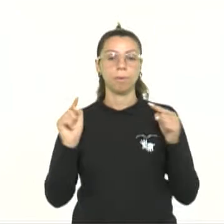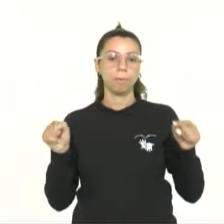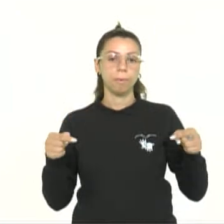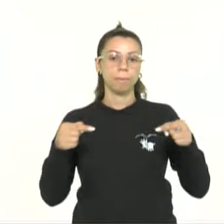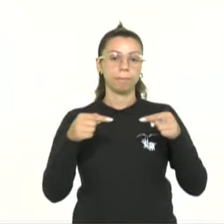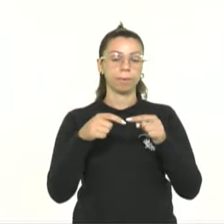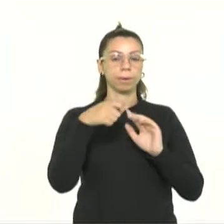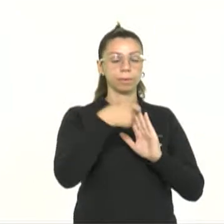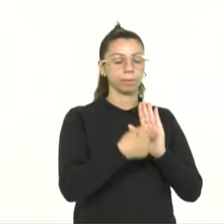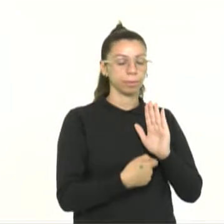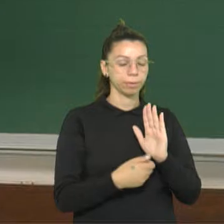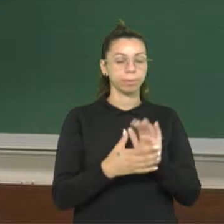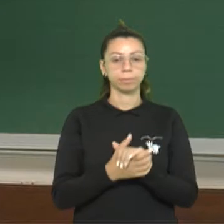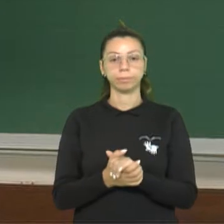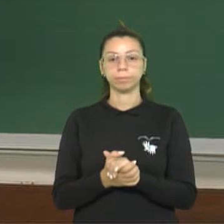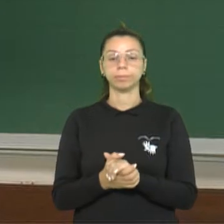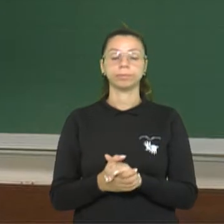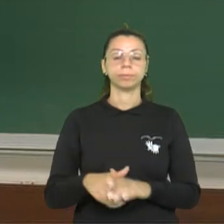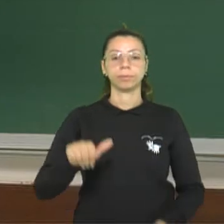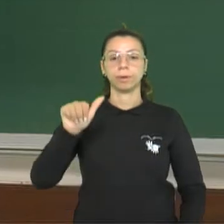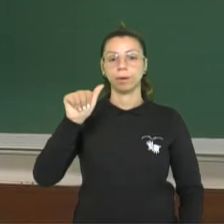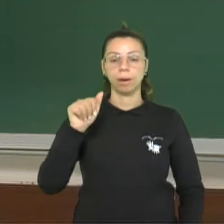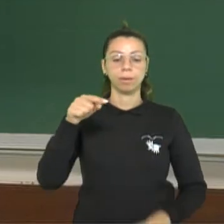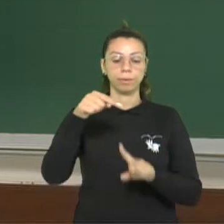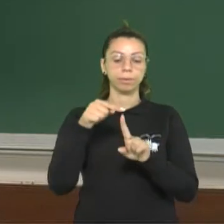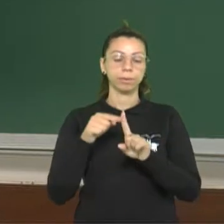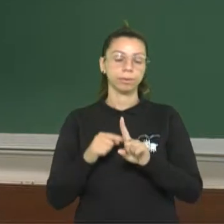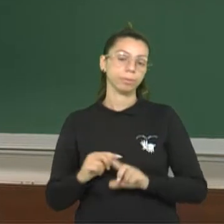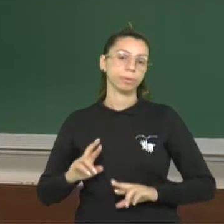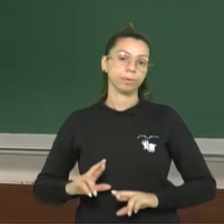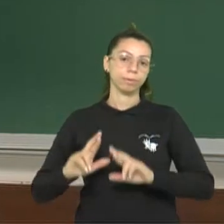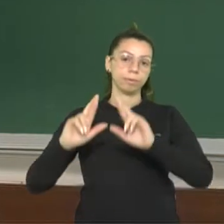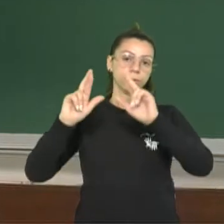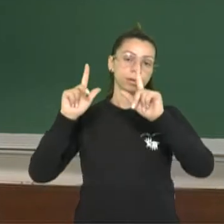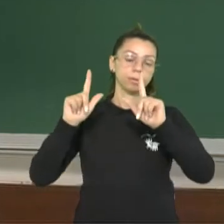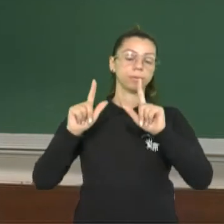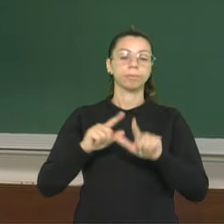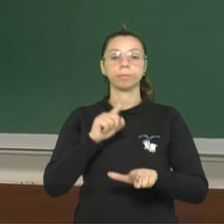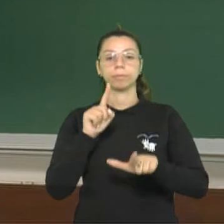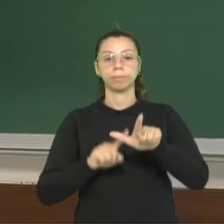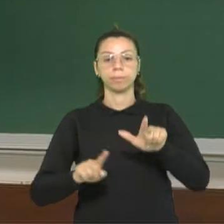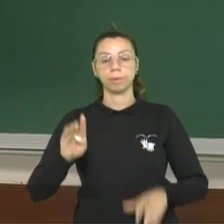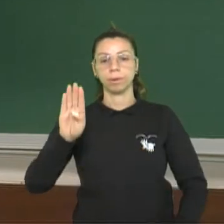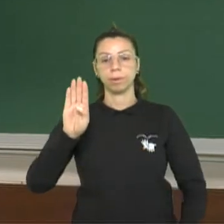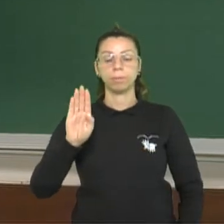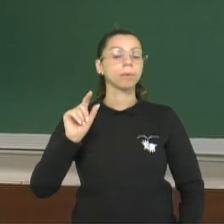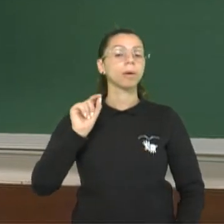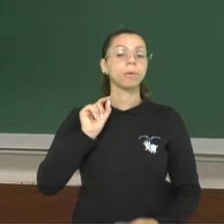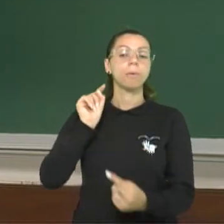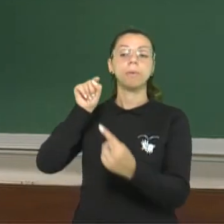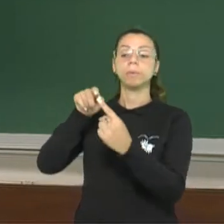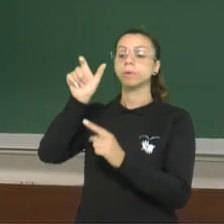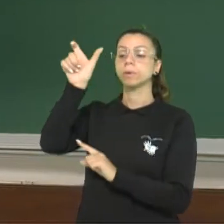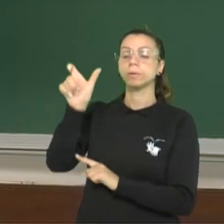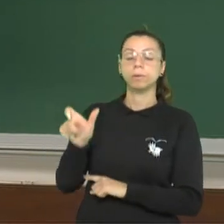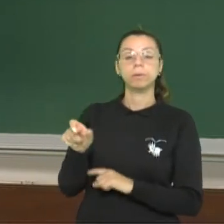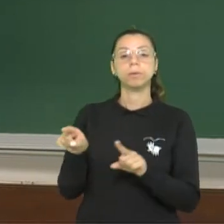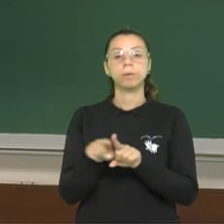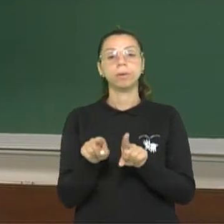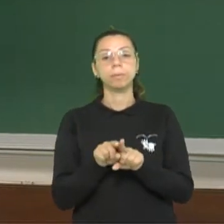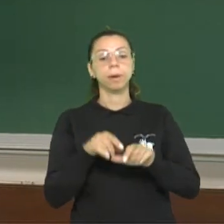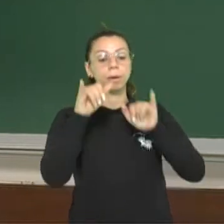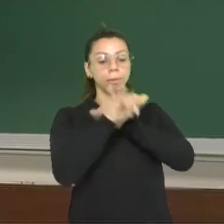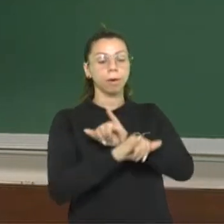que tipo de diferença é tratada na campanha? A quem ela está dirigida? E qual é a intenção da